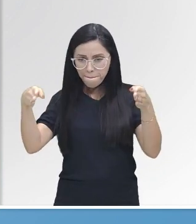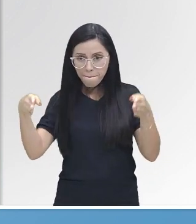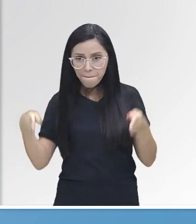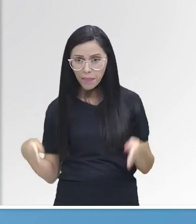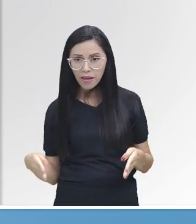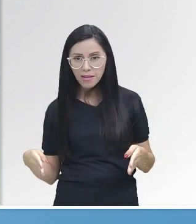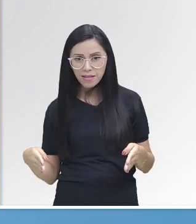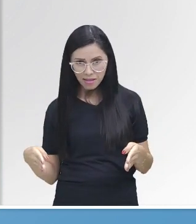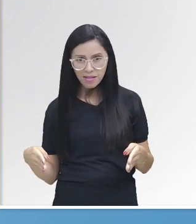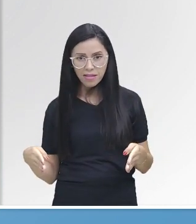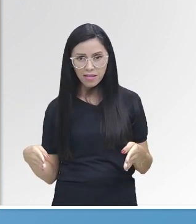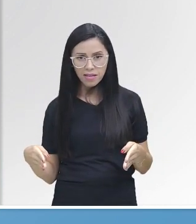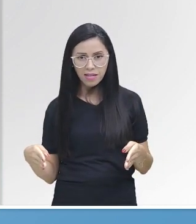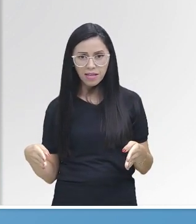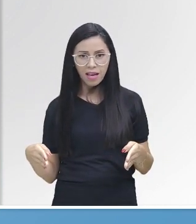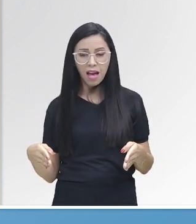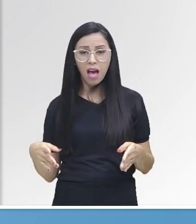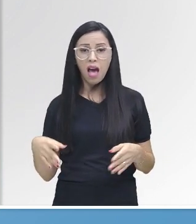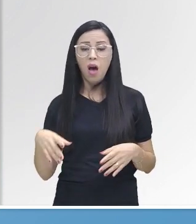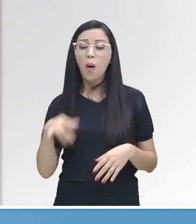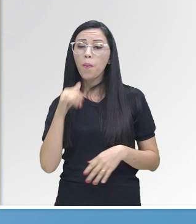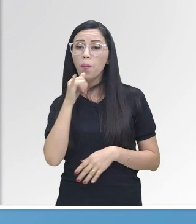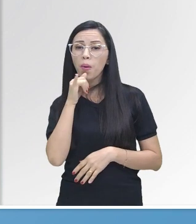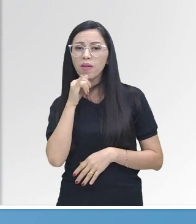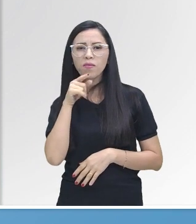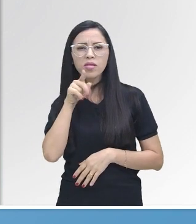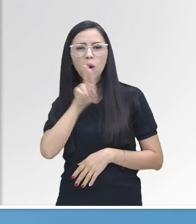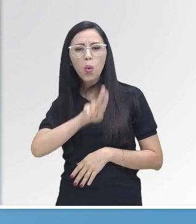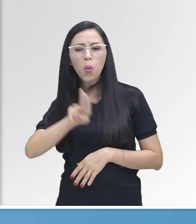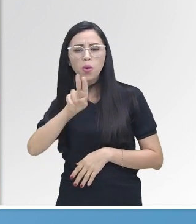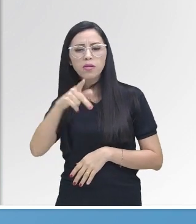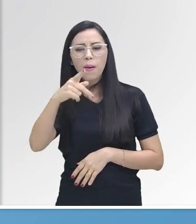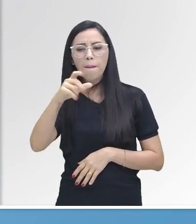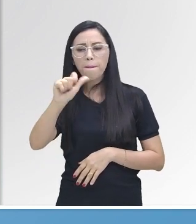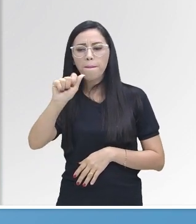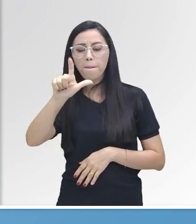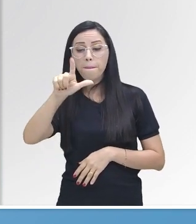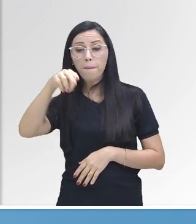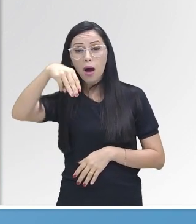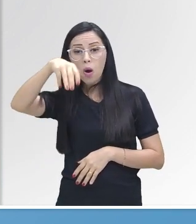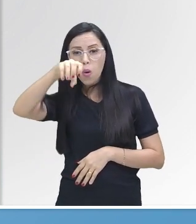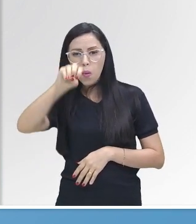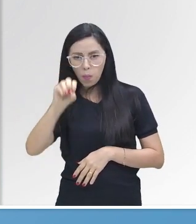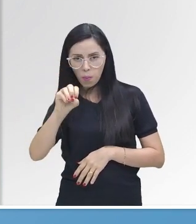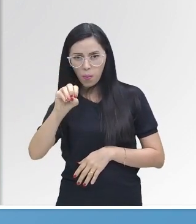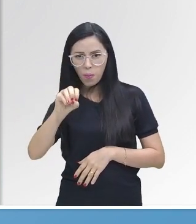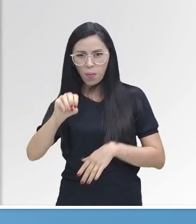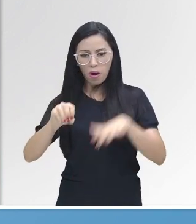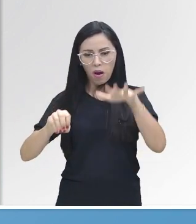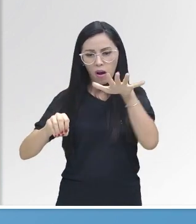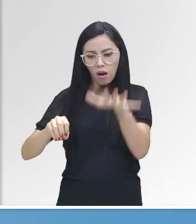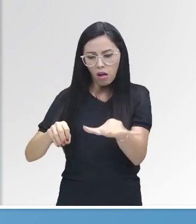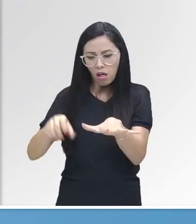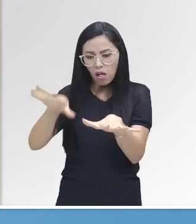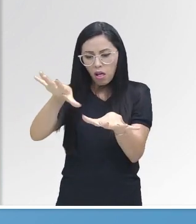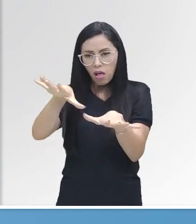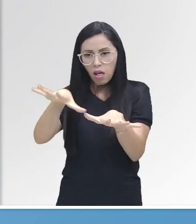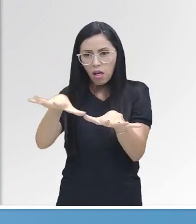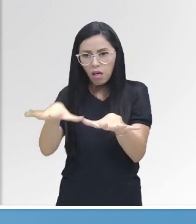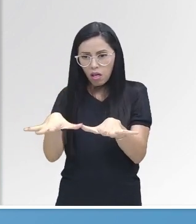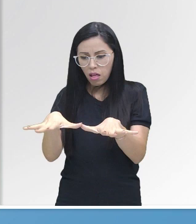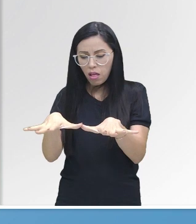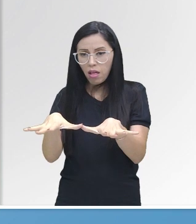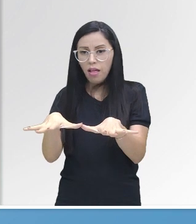quê? Utilizando o palmo. Nesse caso, estamos verificando quantas vezes o comprimento